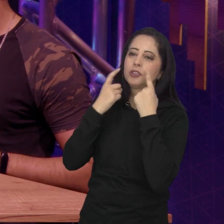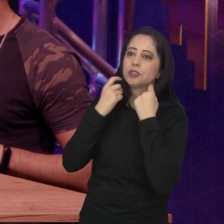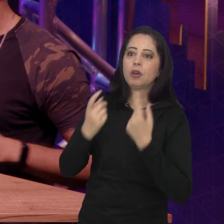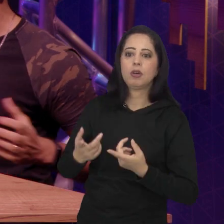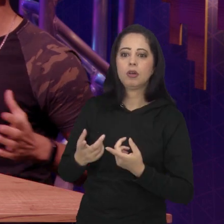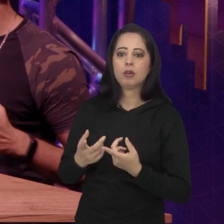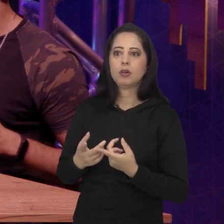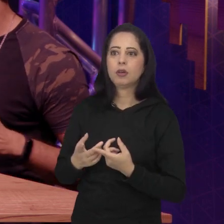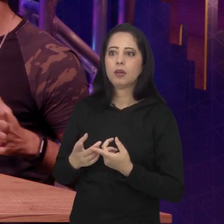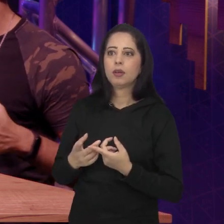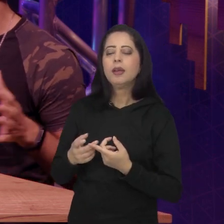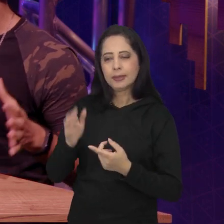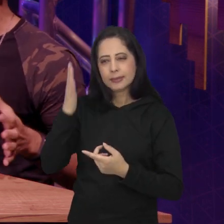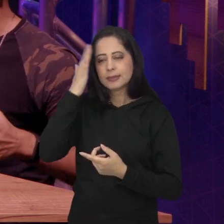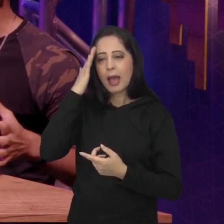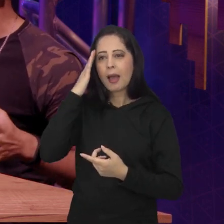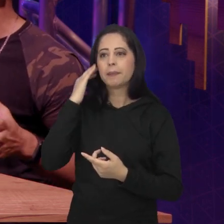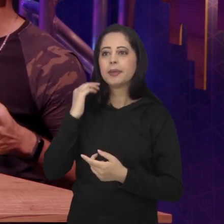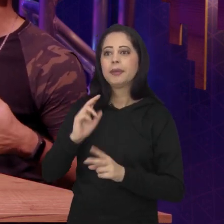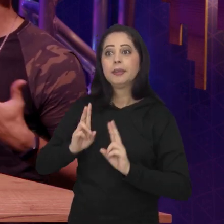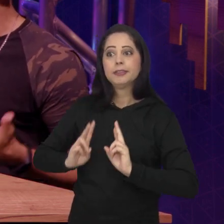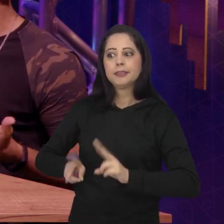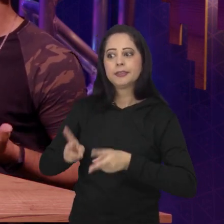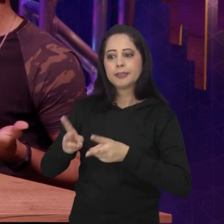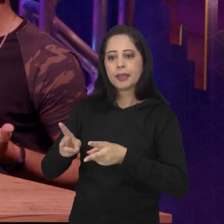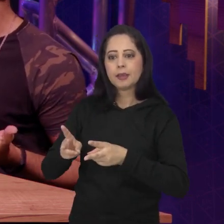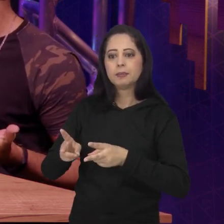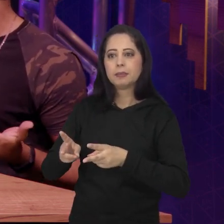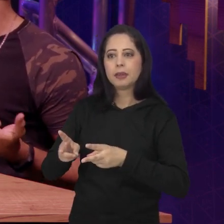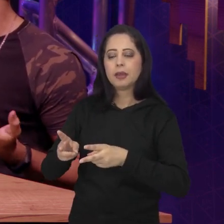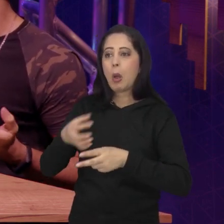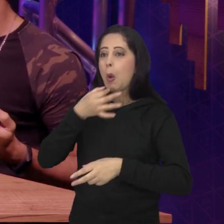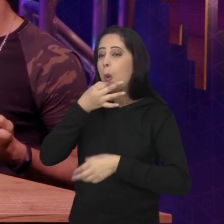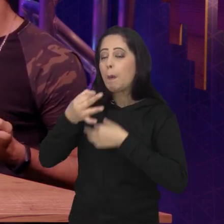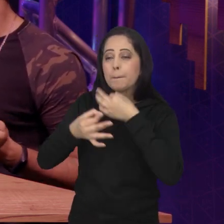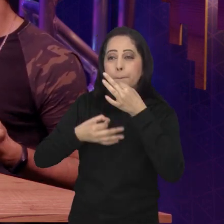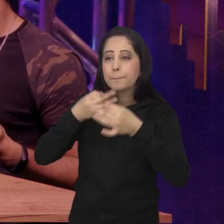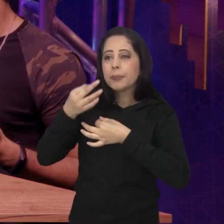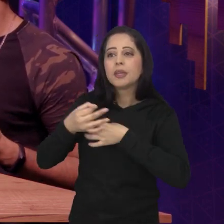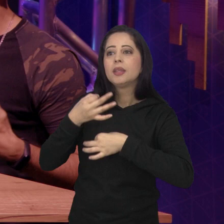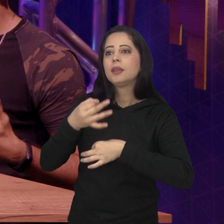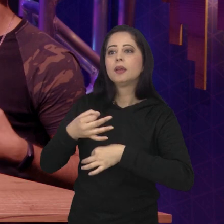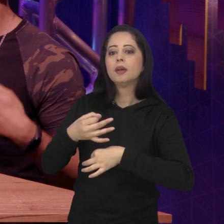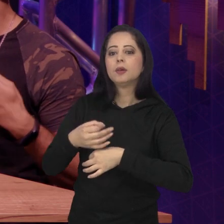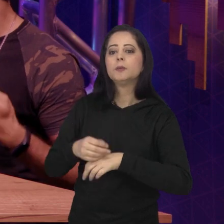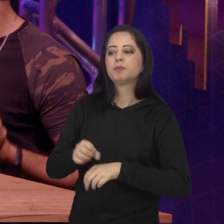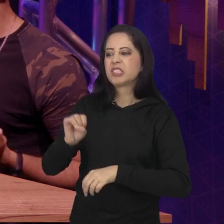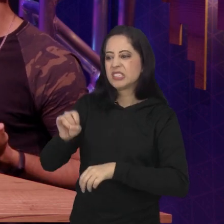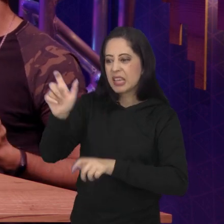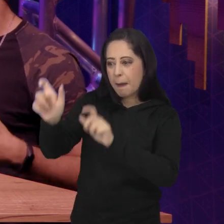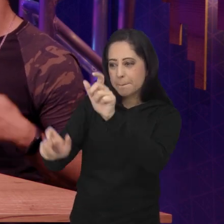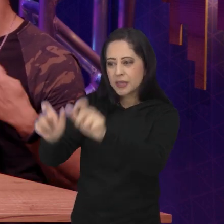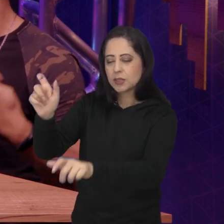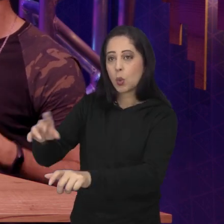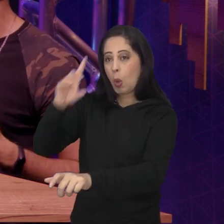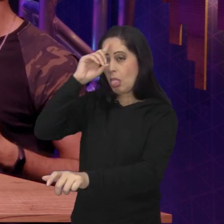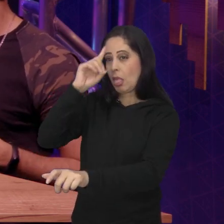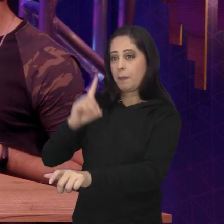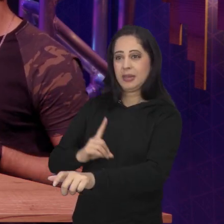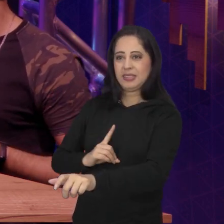Davam qualquer significado para aquela situação, né? Da pessoa que tá em